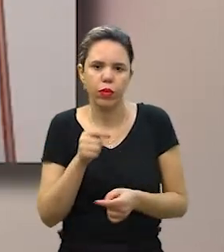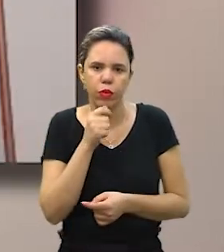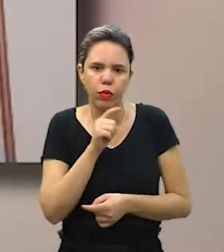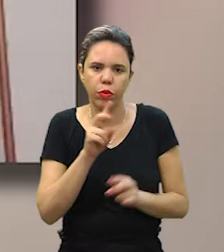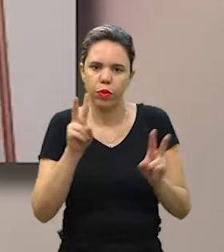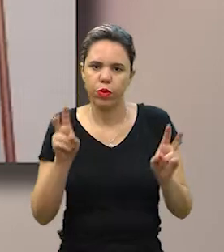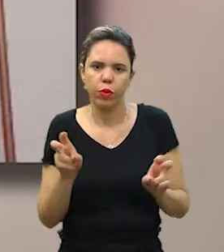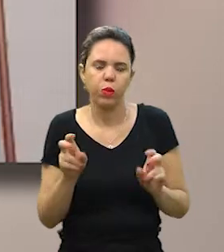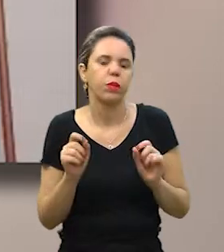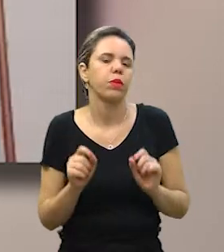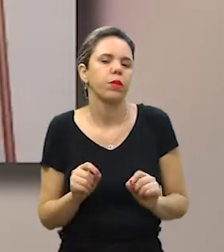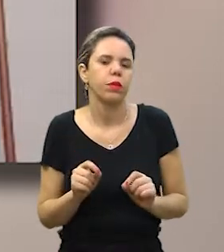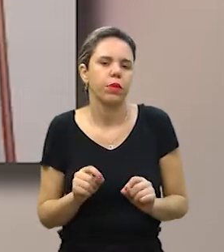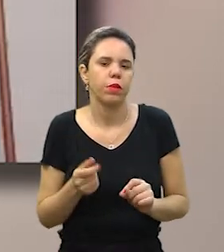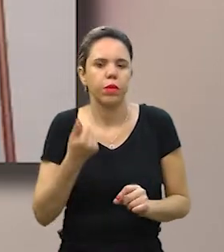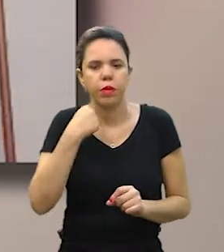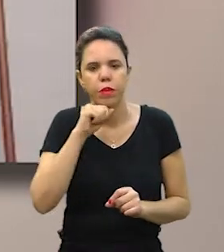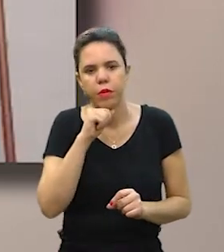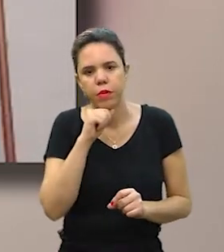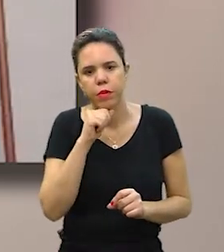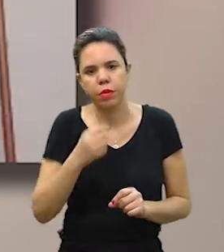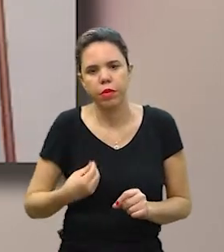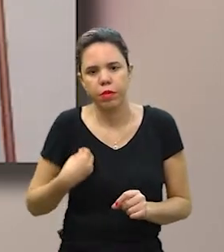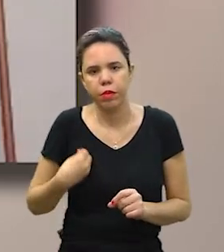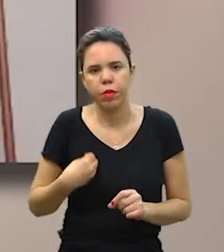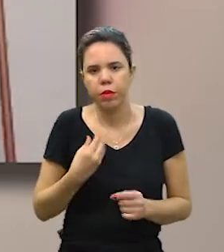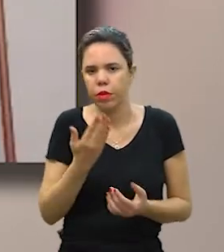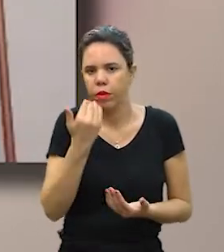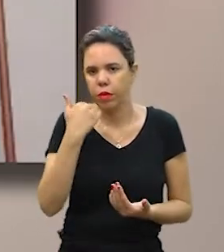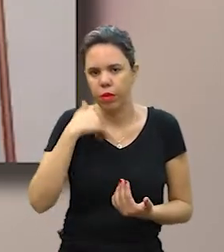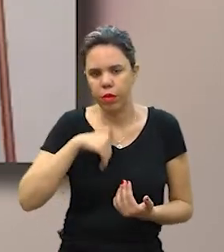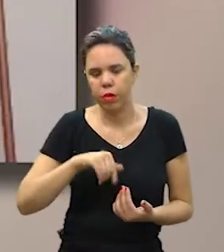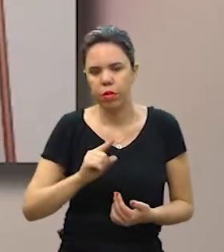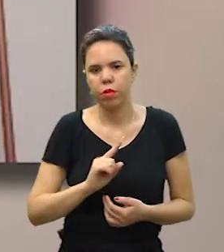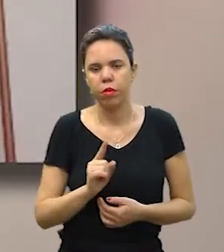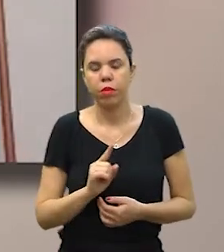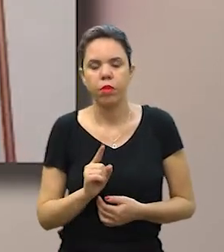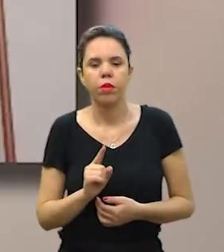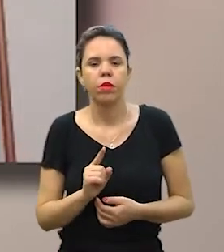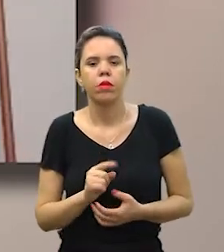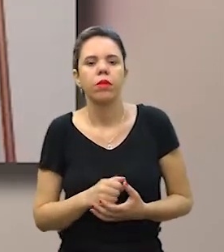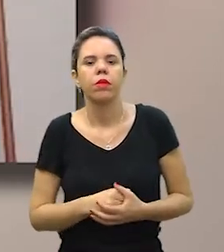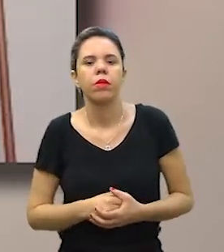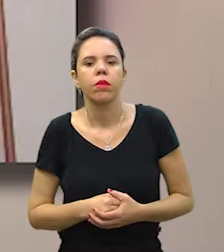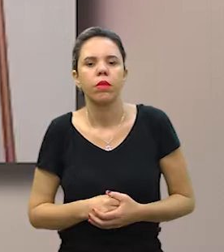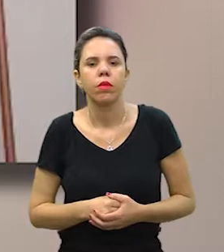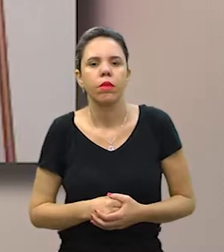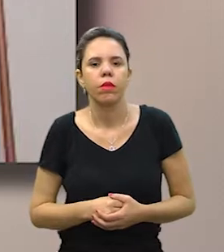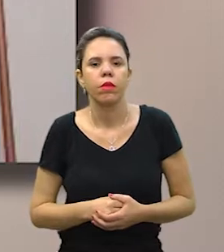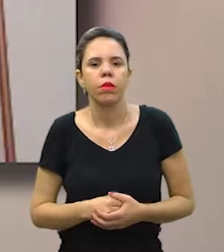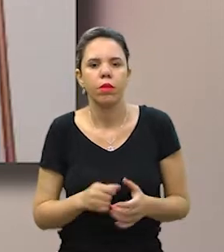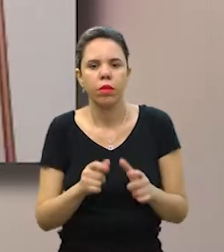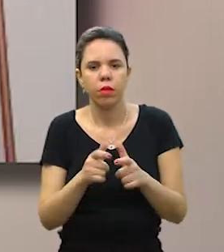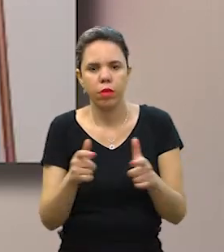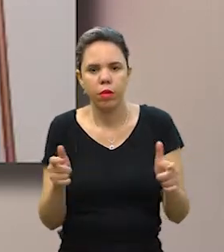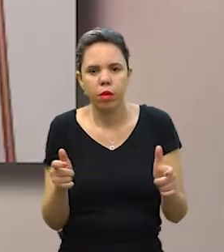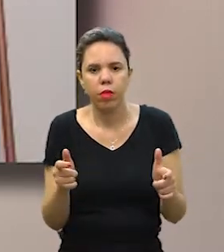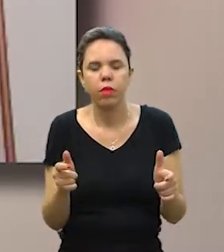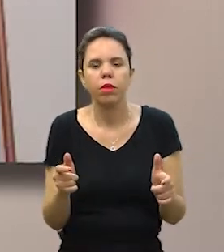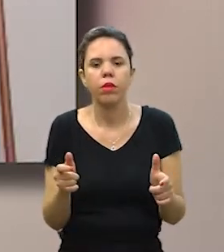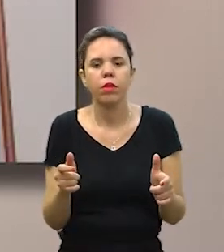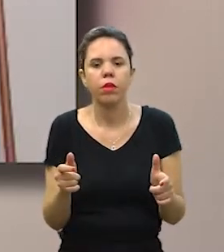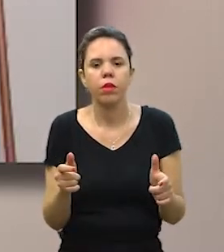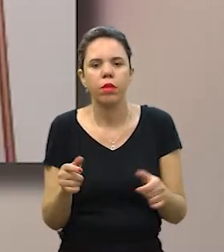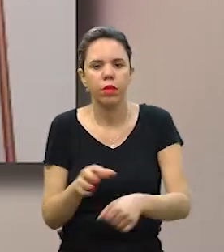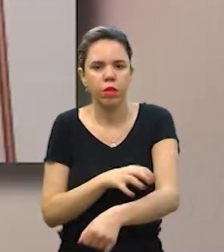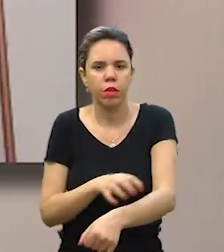diretamente relacionada ao que a mãe está ingerindo, ao que essa mãe está comendo, né? A grande maioria